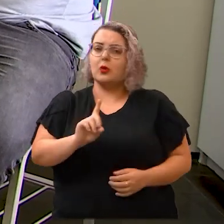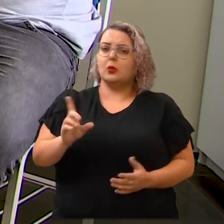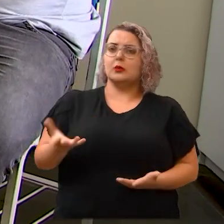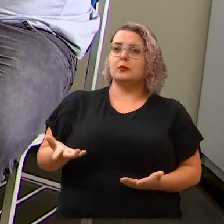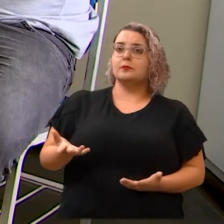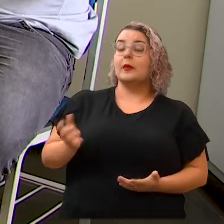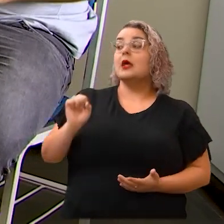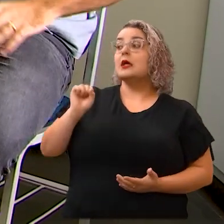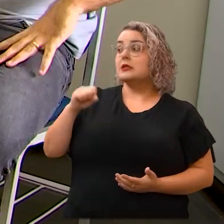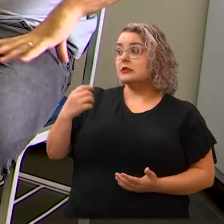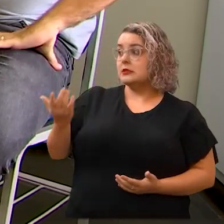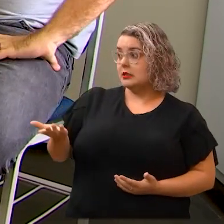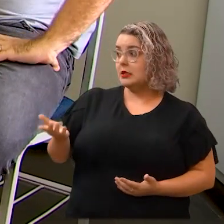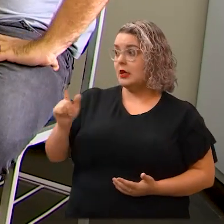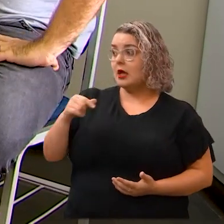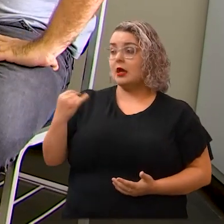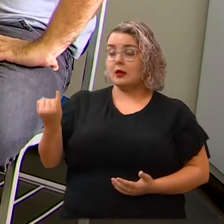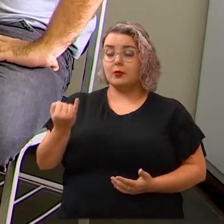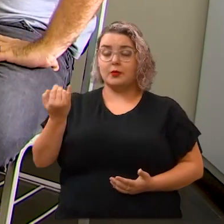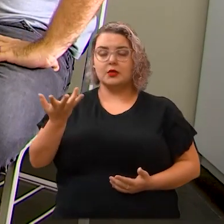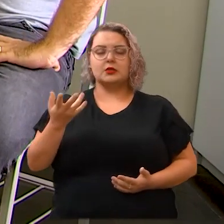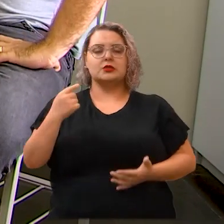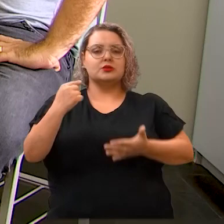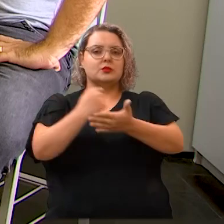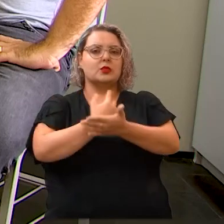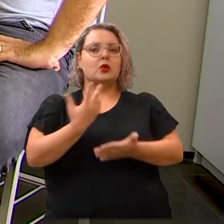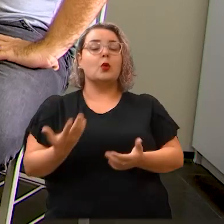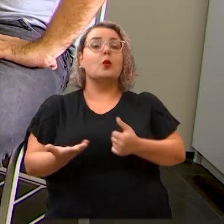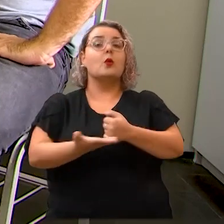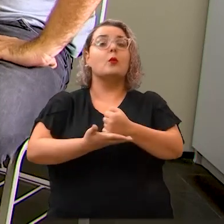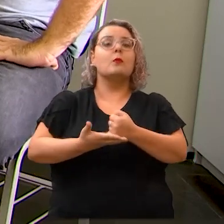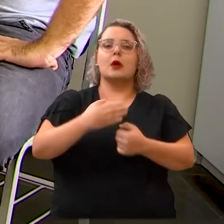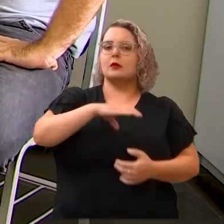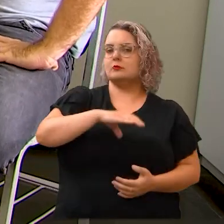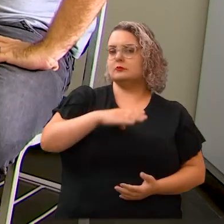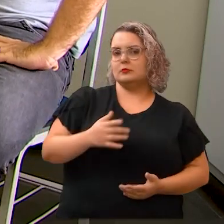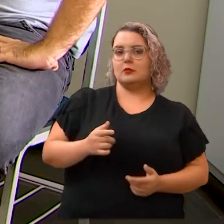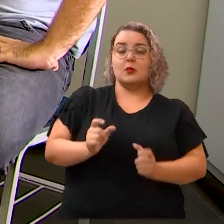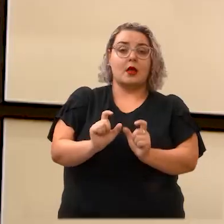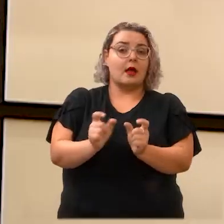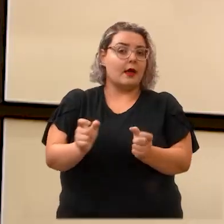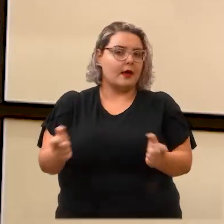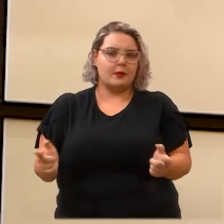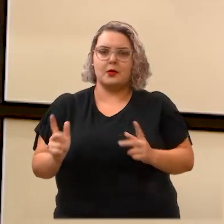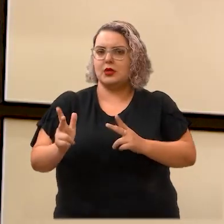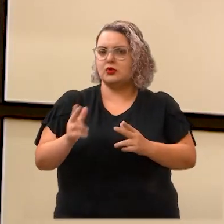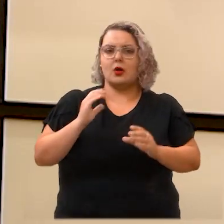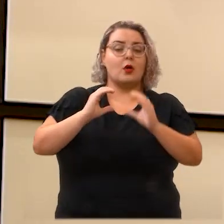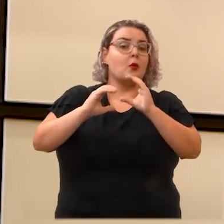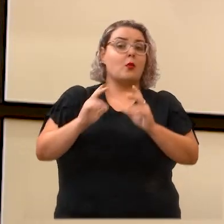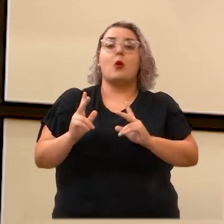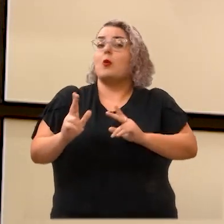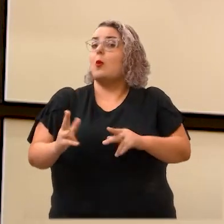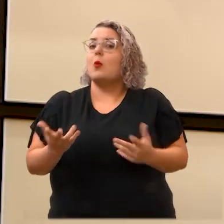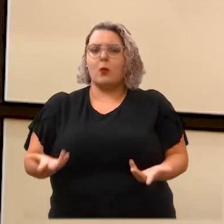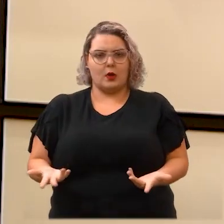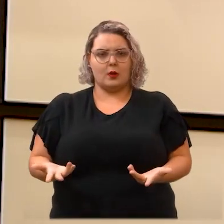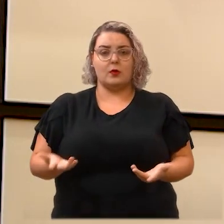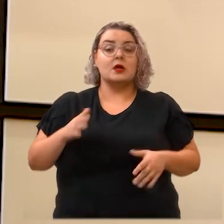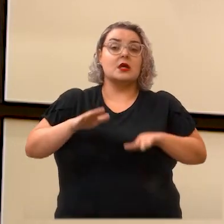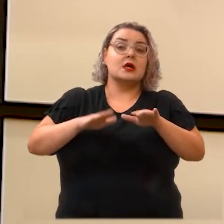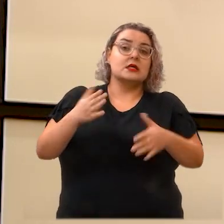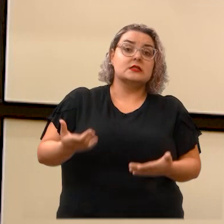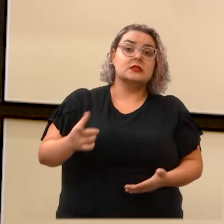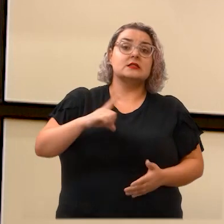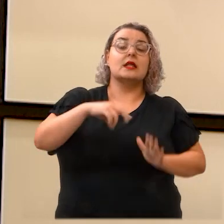Sim olha é muito interessante o básico do português é o mesmo porque a gramática é a mesma comunicação é a mesma e